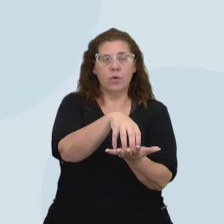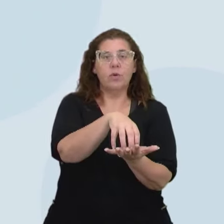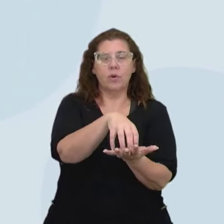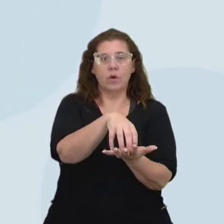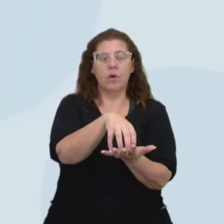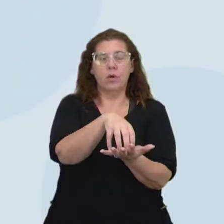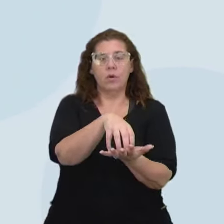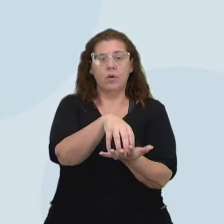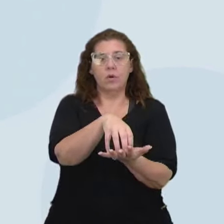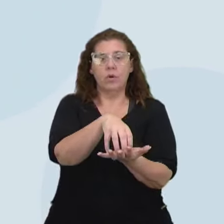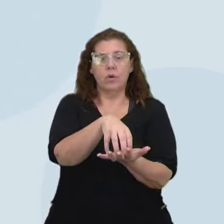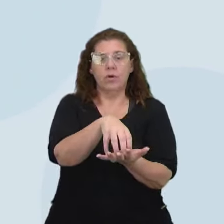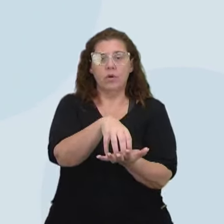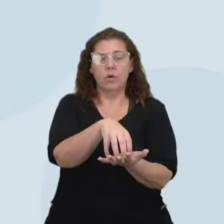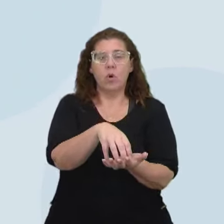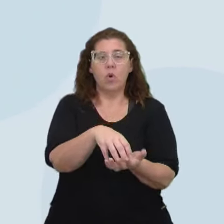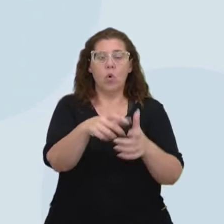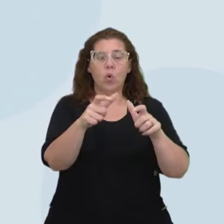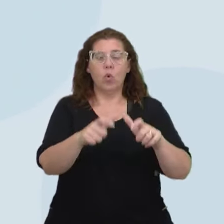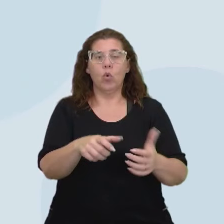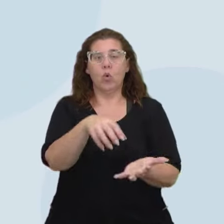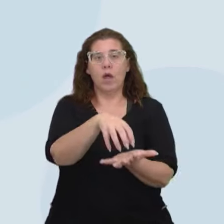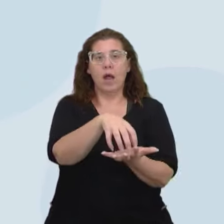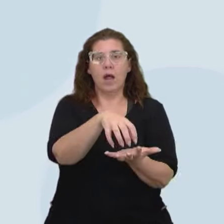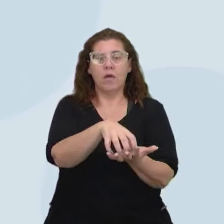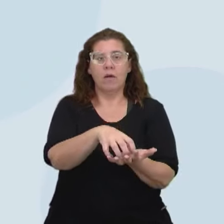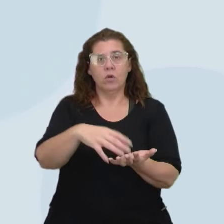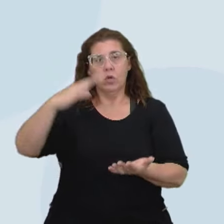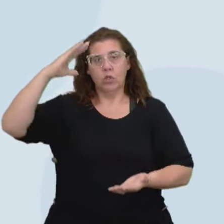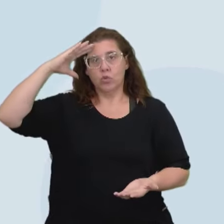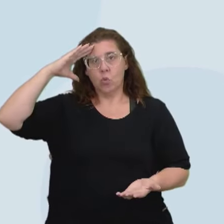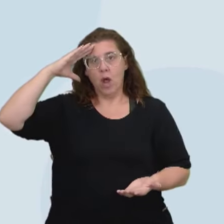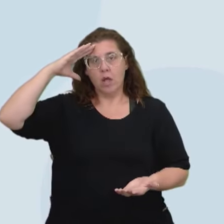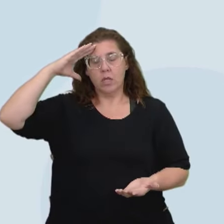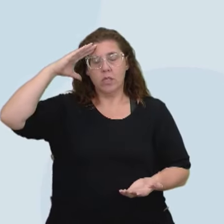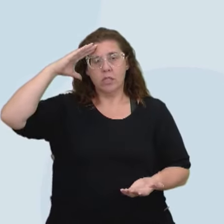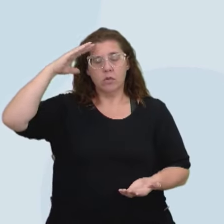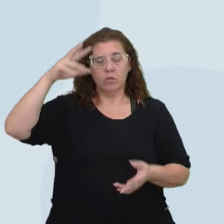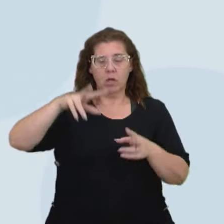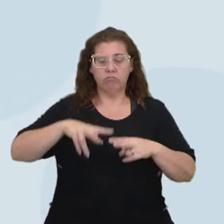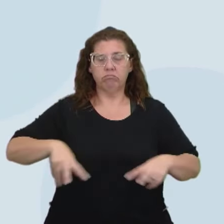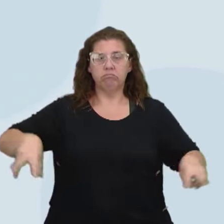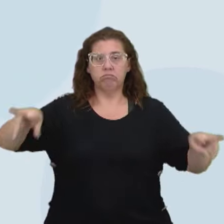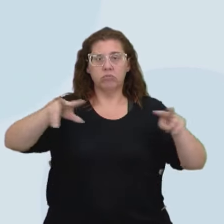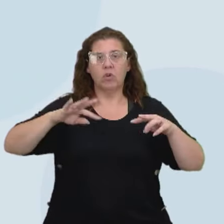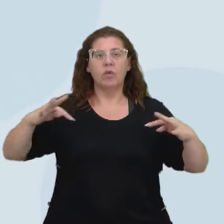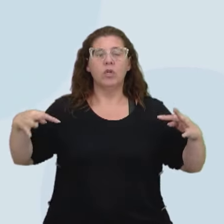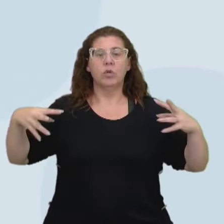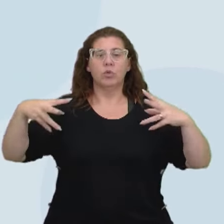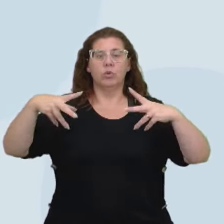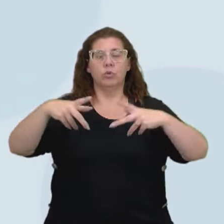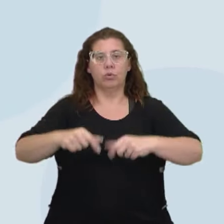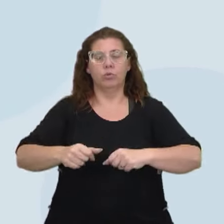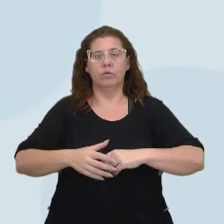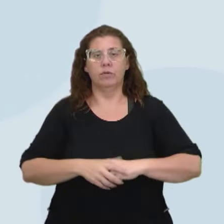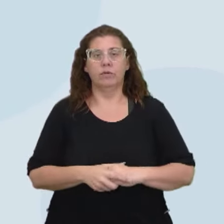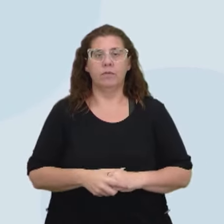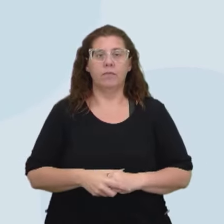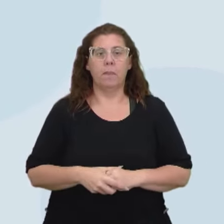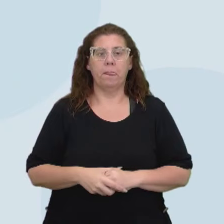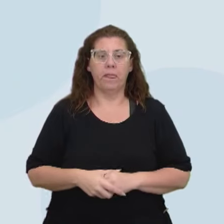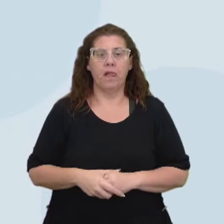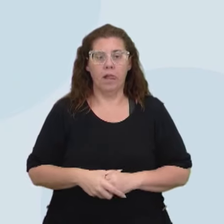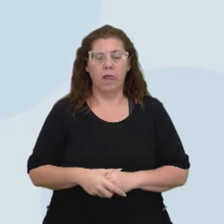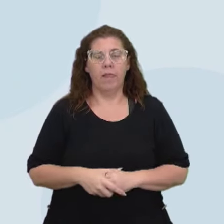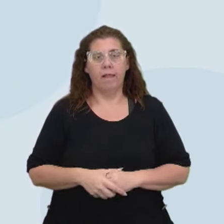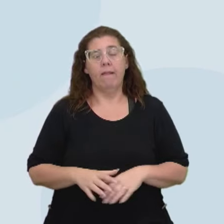então, onde ficariam esses guardas, que conseguiriam uma visão privilegiada de todas as celas, né?